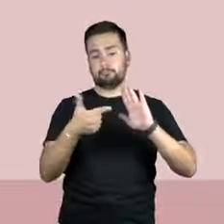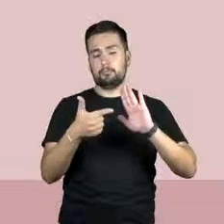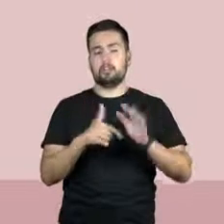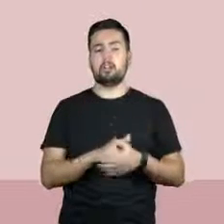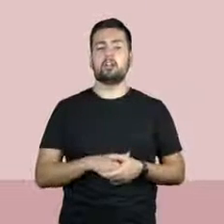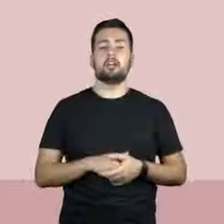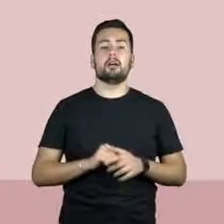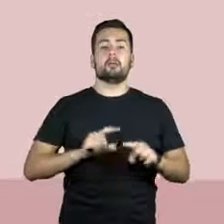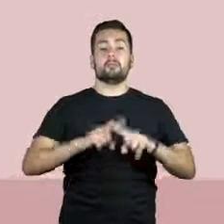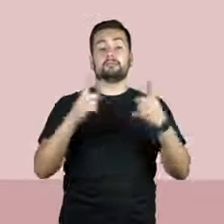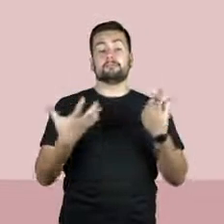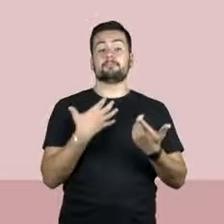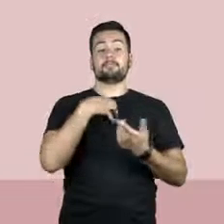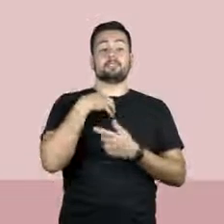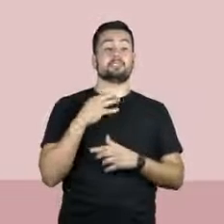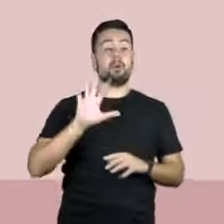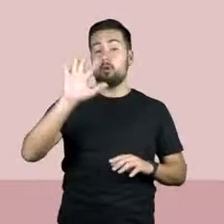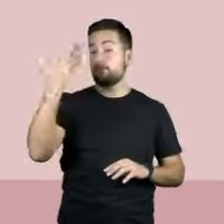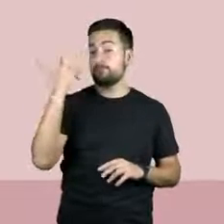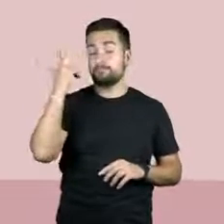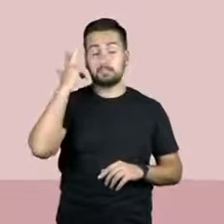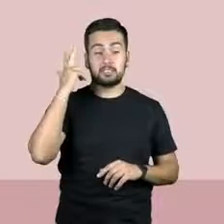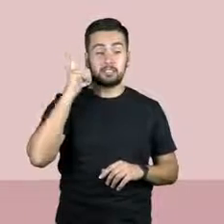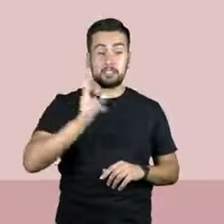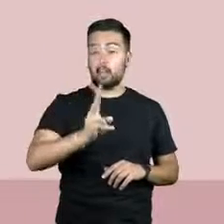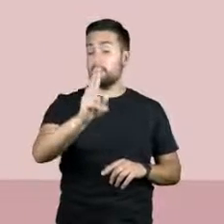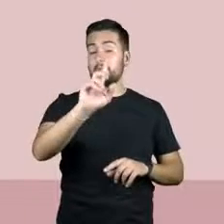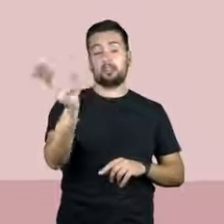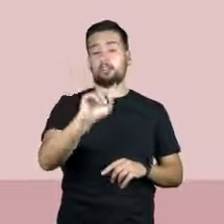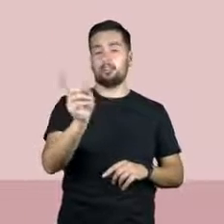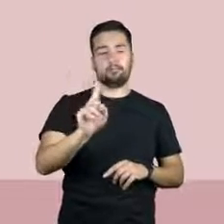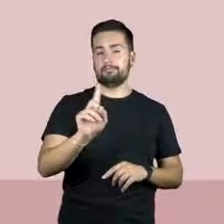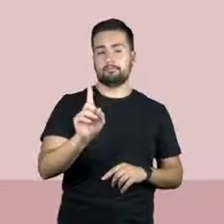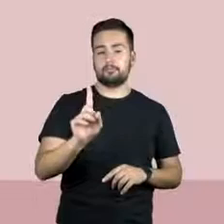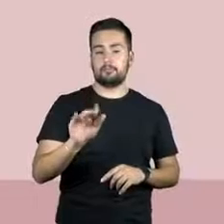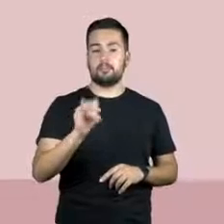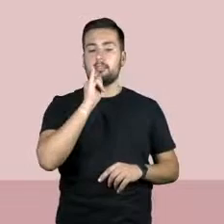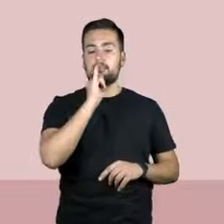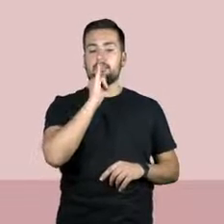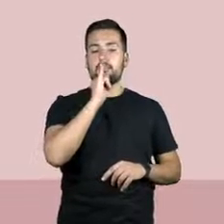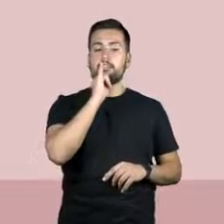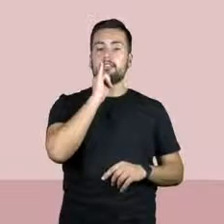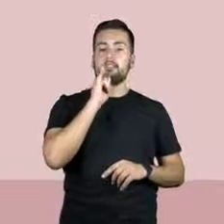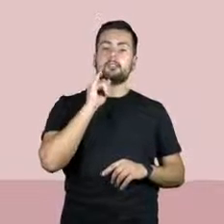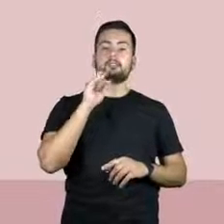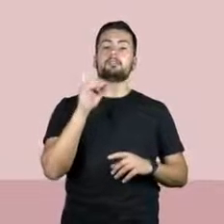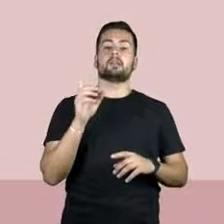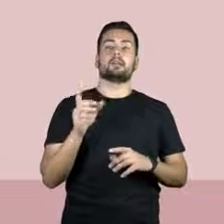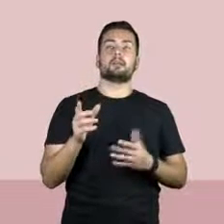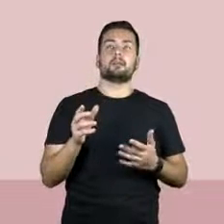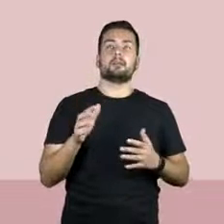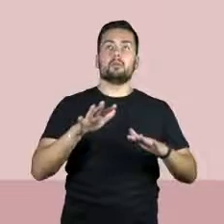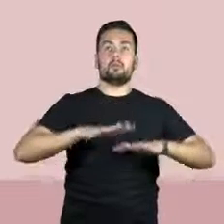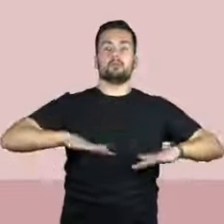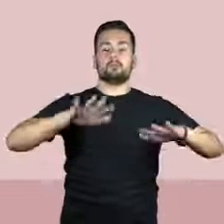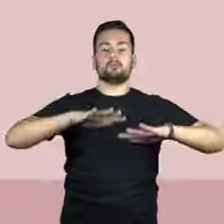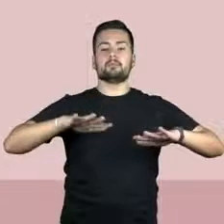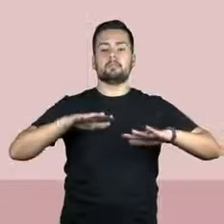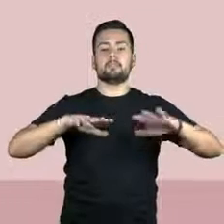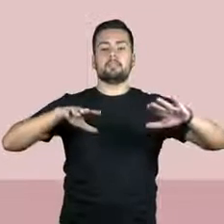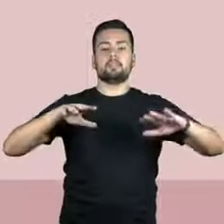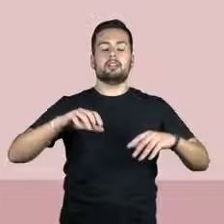muito corriqueira nas situações de taludes. Por exemplo, ele não atende a situações onde o seu solo é